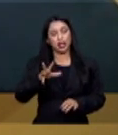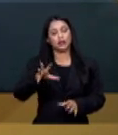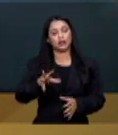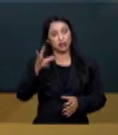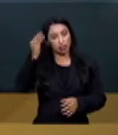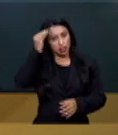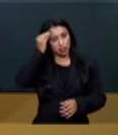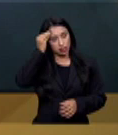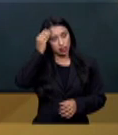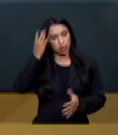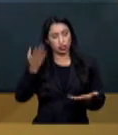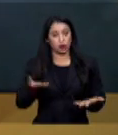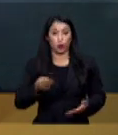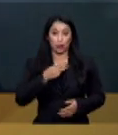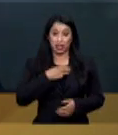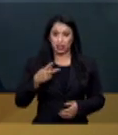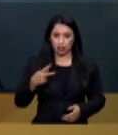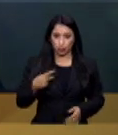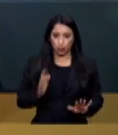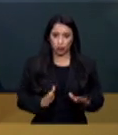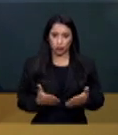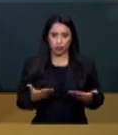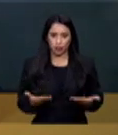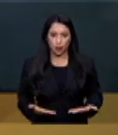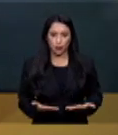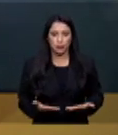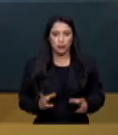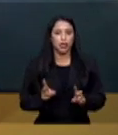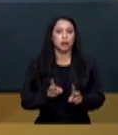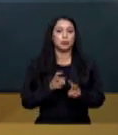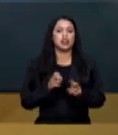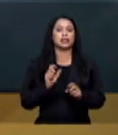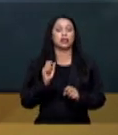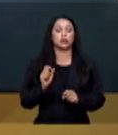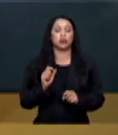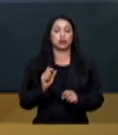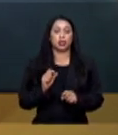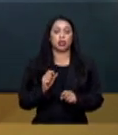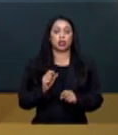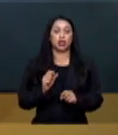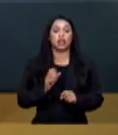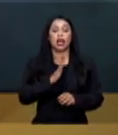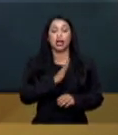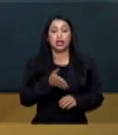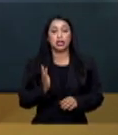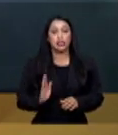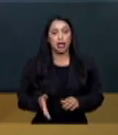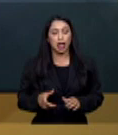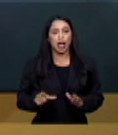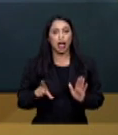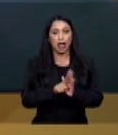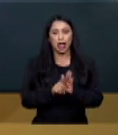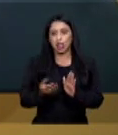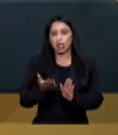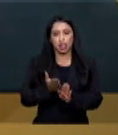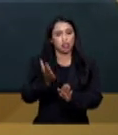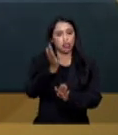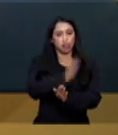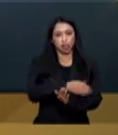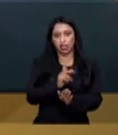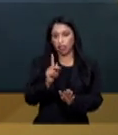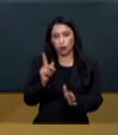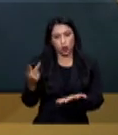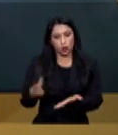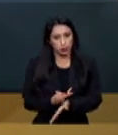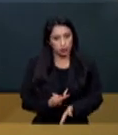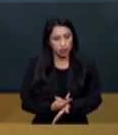Simplificando, então, entende o Ministério Público que a tentativa de revogação das leis antigas não ocorreu em